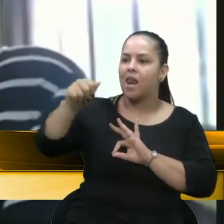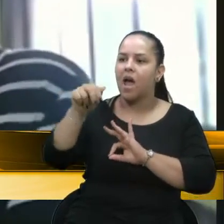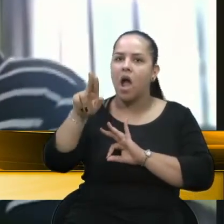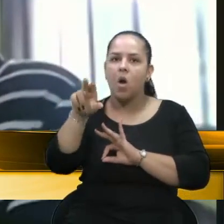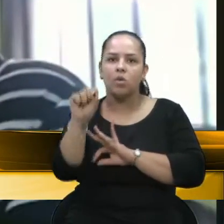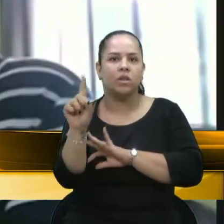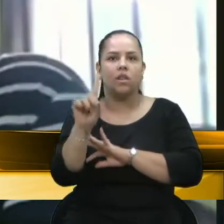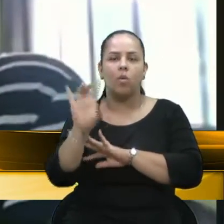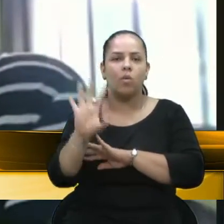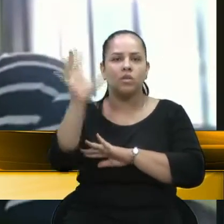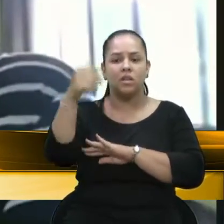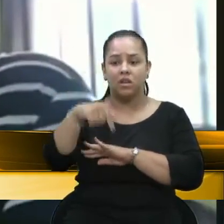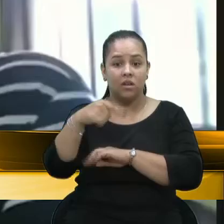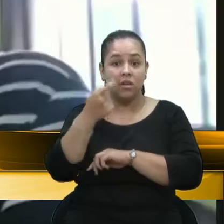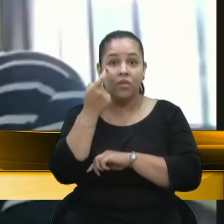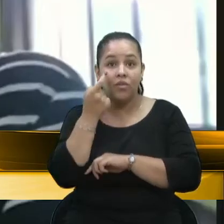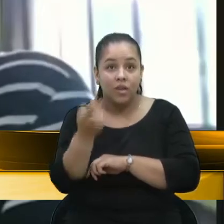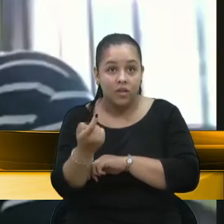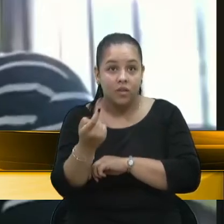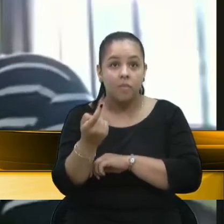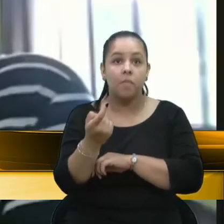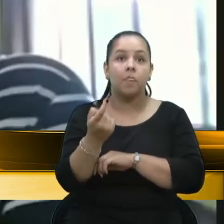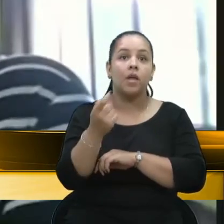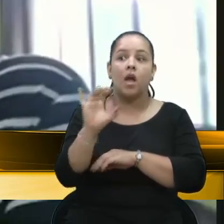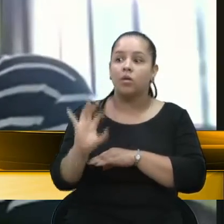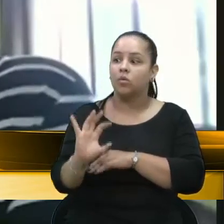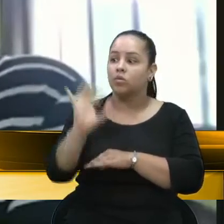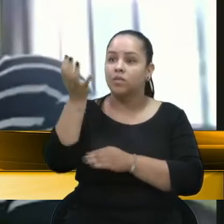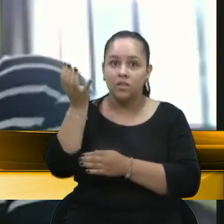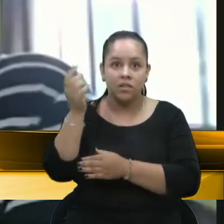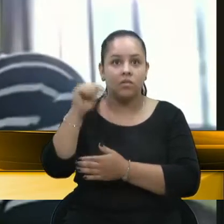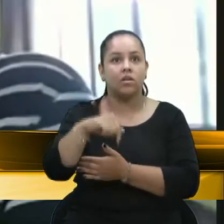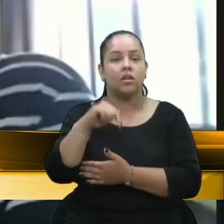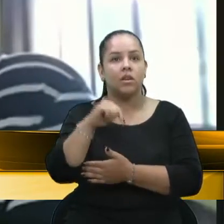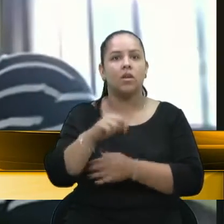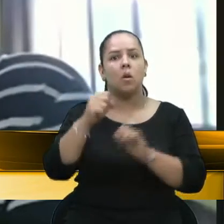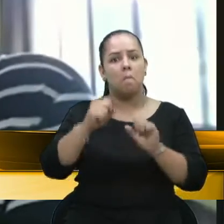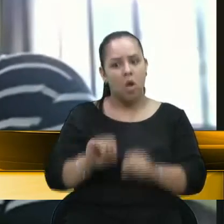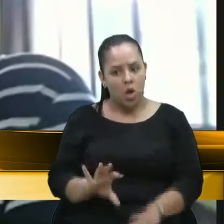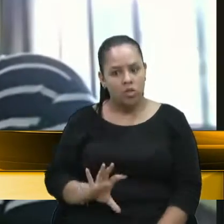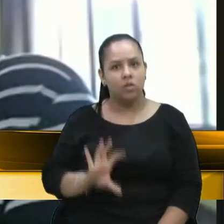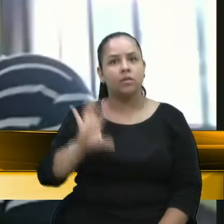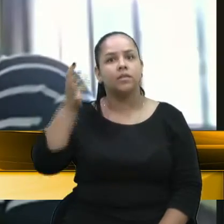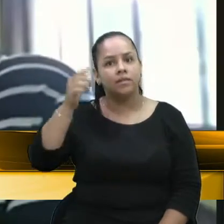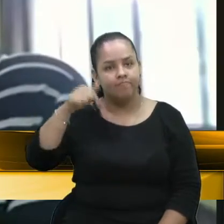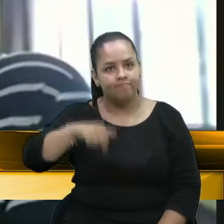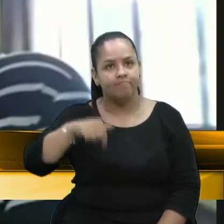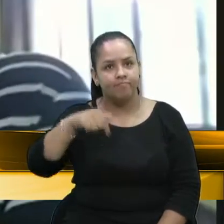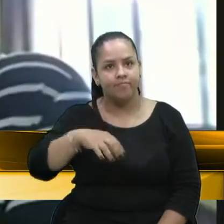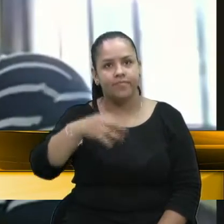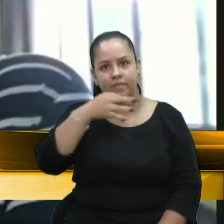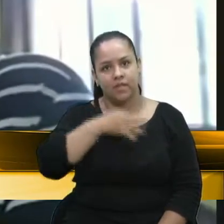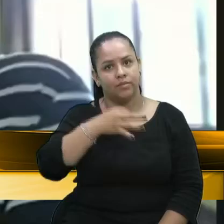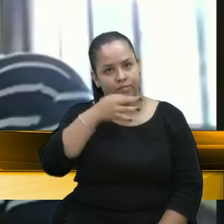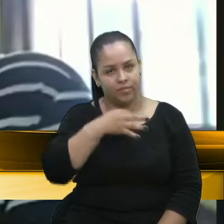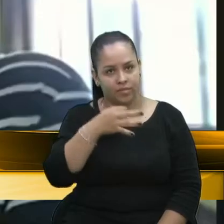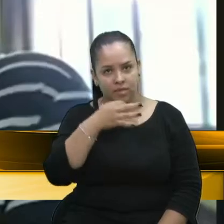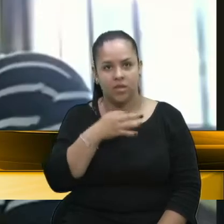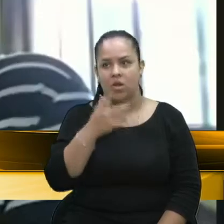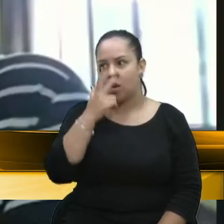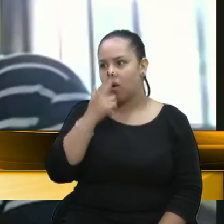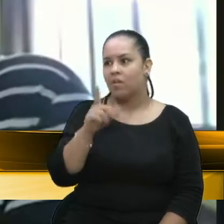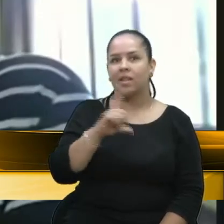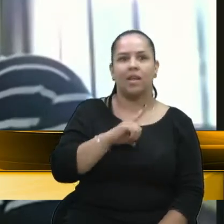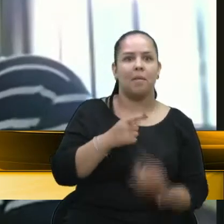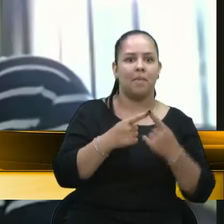ocorrer isso, e a gente está vendo que a gente está na iminência de ocorrer a falta de oxigênio aqui, mesmo que tenha oxigênio,